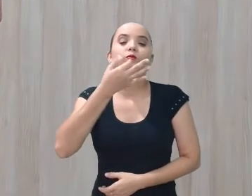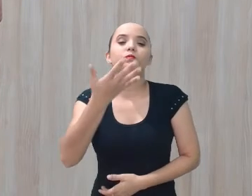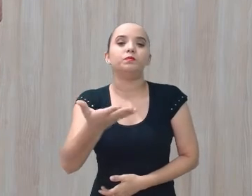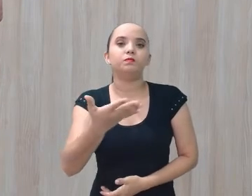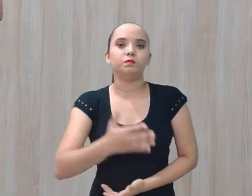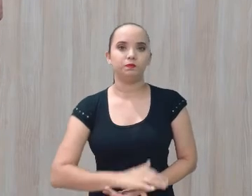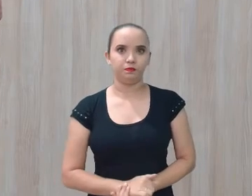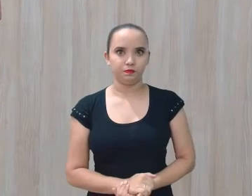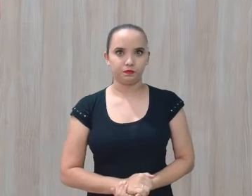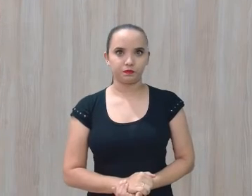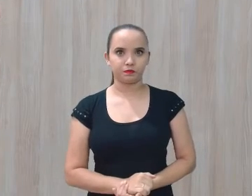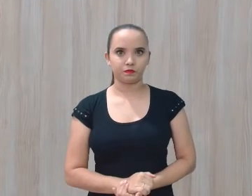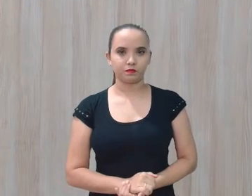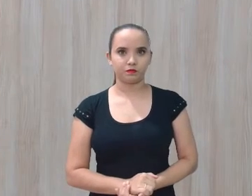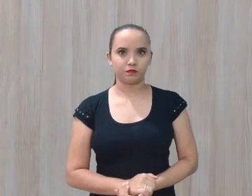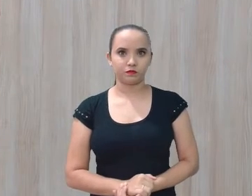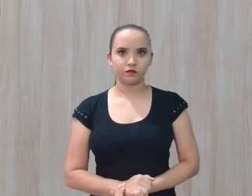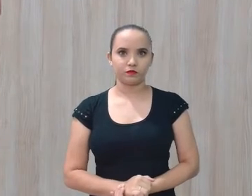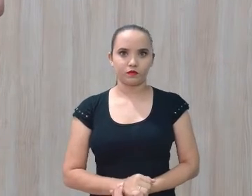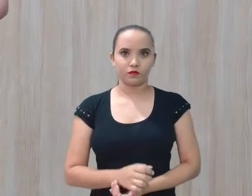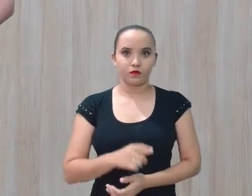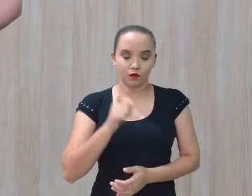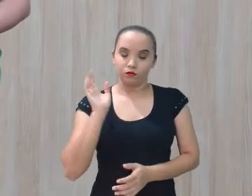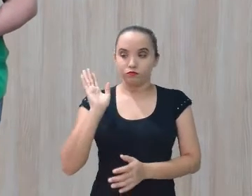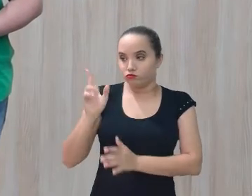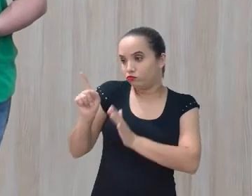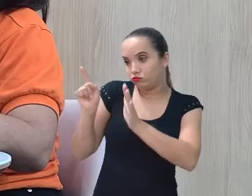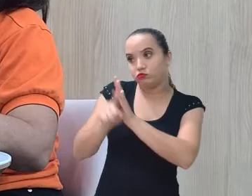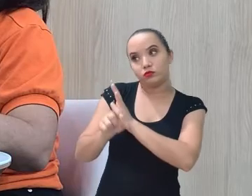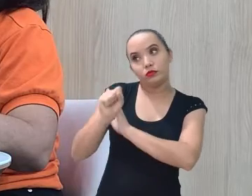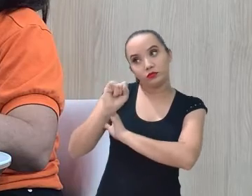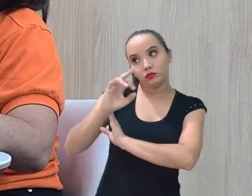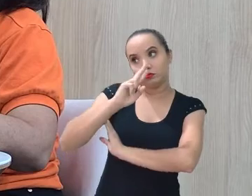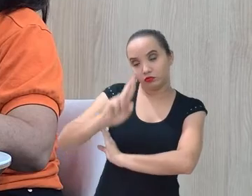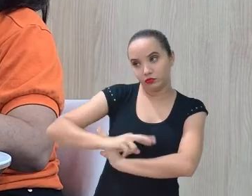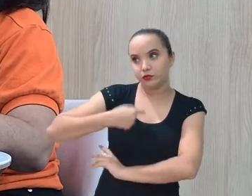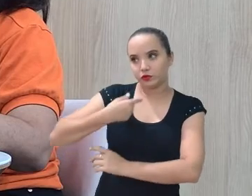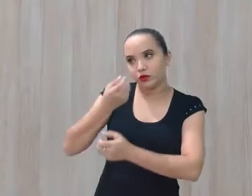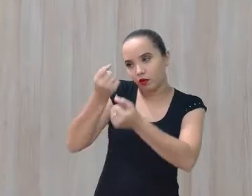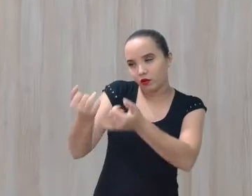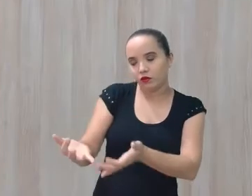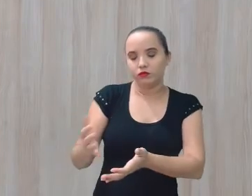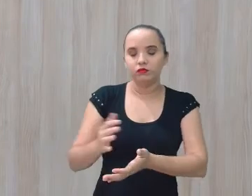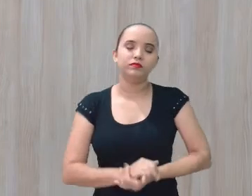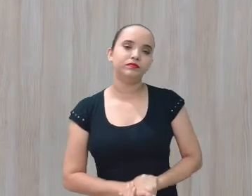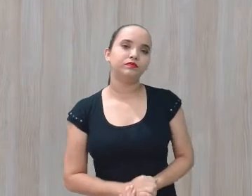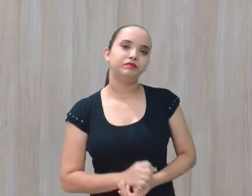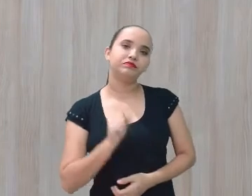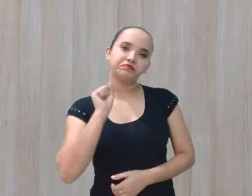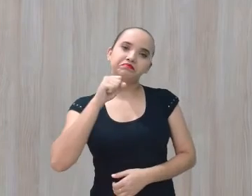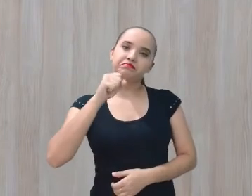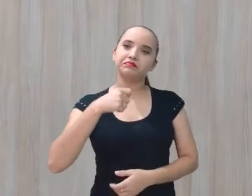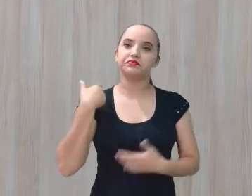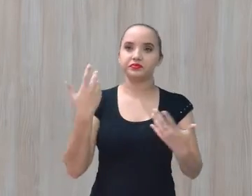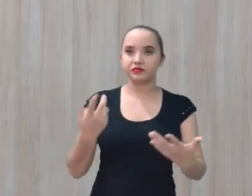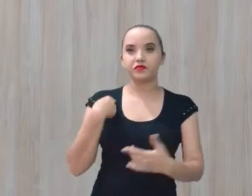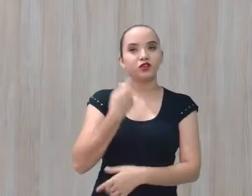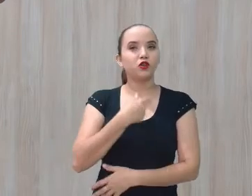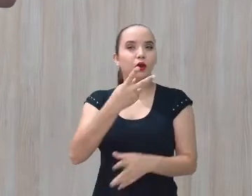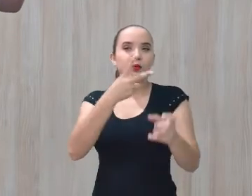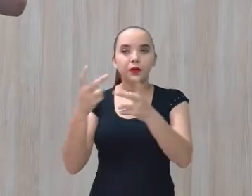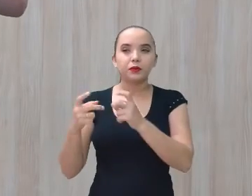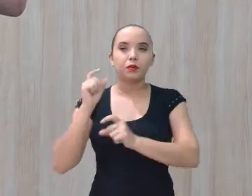Né? Perguntei aqui, se eles disserem, eu falo para você. Certo. Então, percebemos que